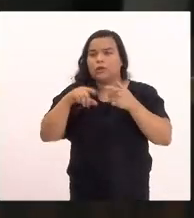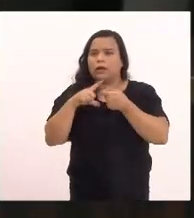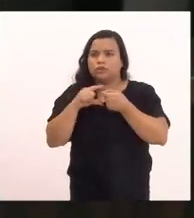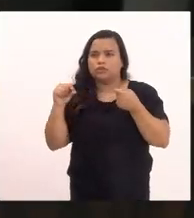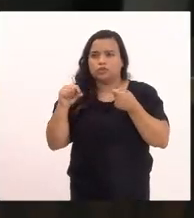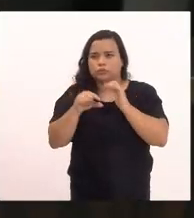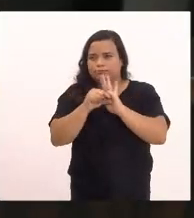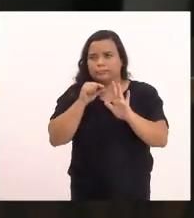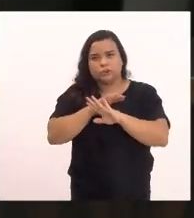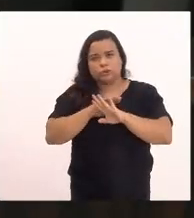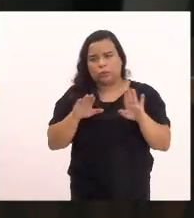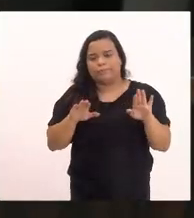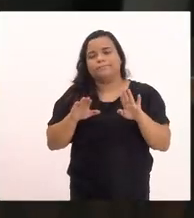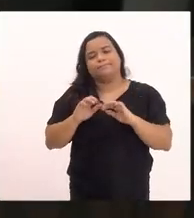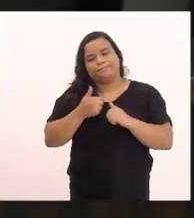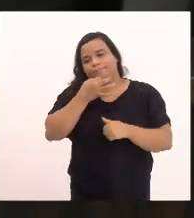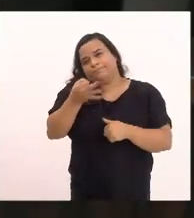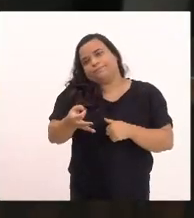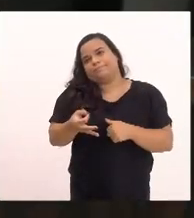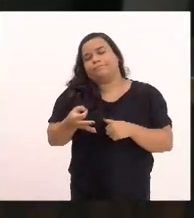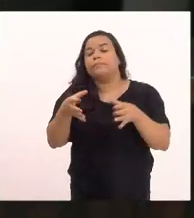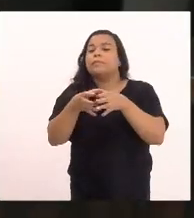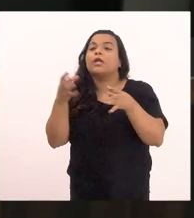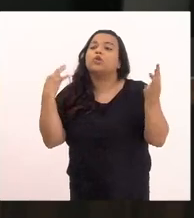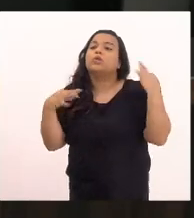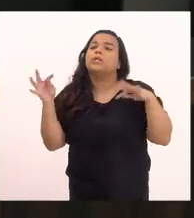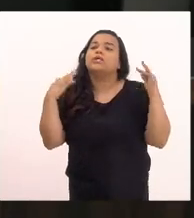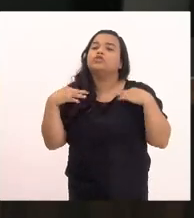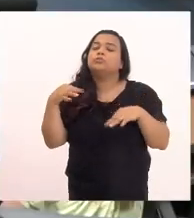de Turismo, deputada Alana Passos.